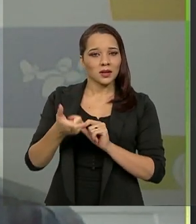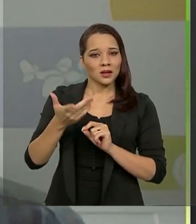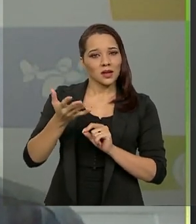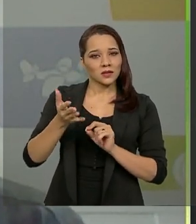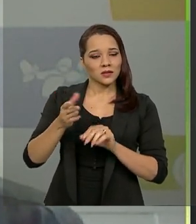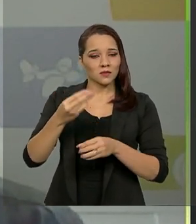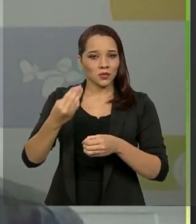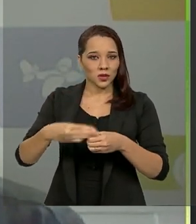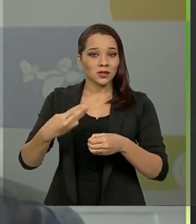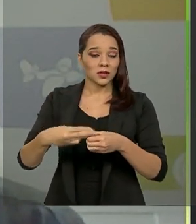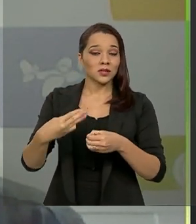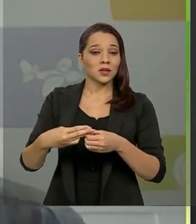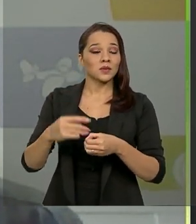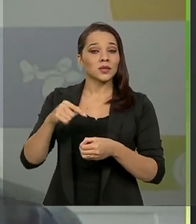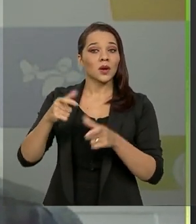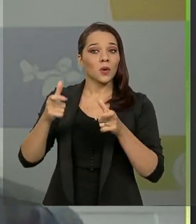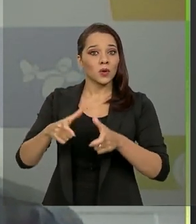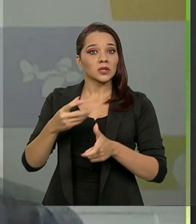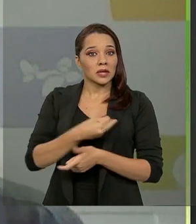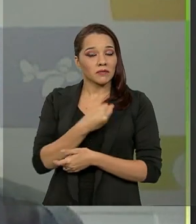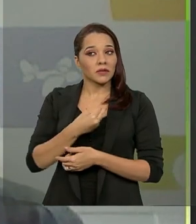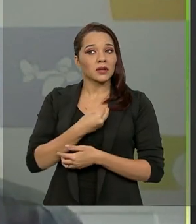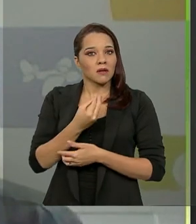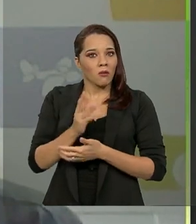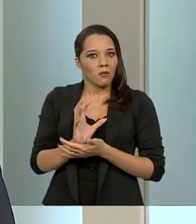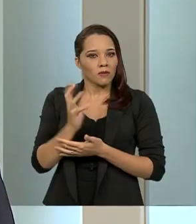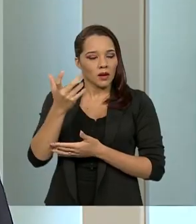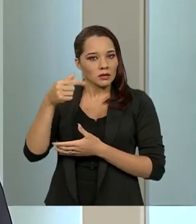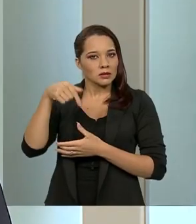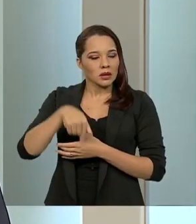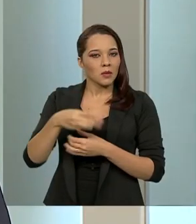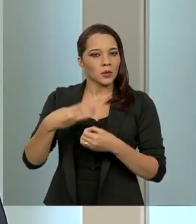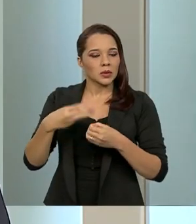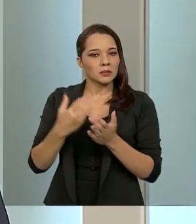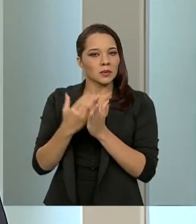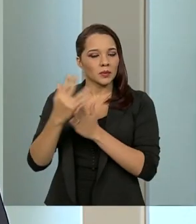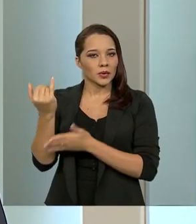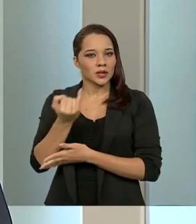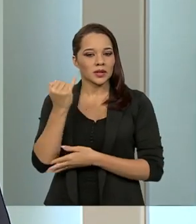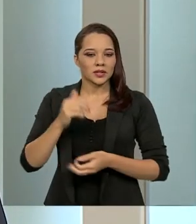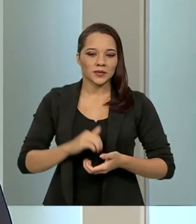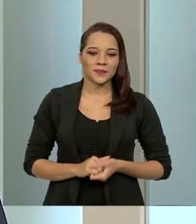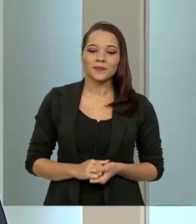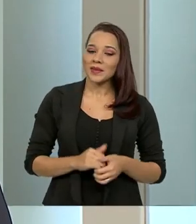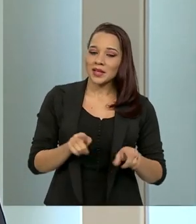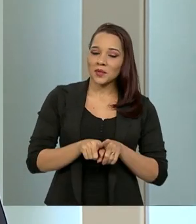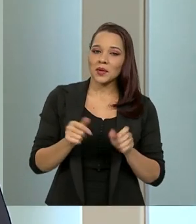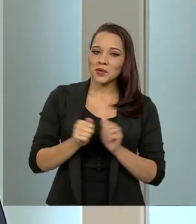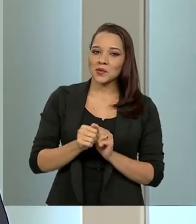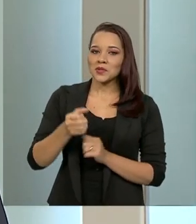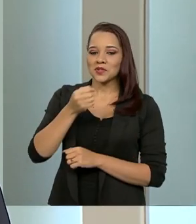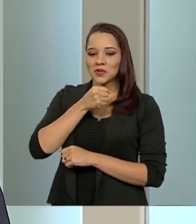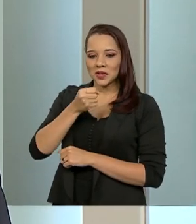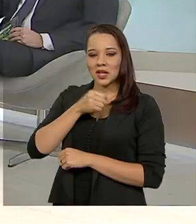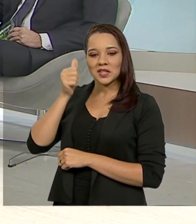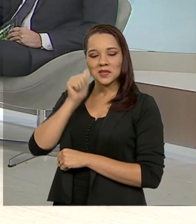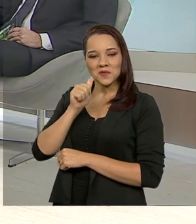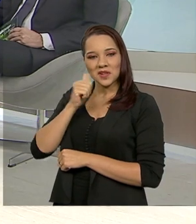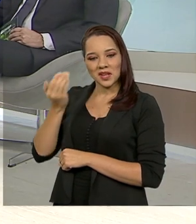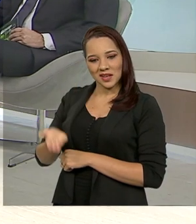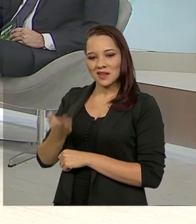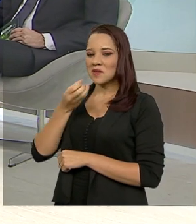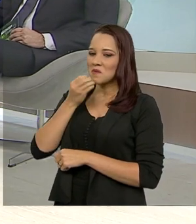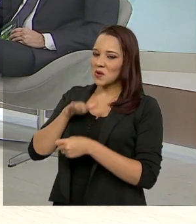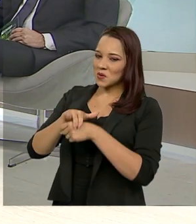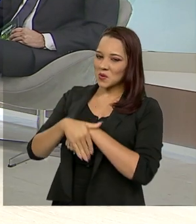dos municípios, que é onde a vida realmente acontece. E também conosco a jornalista Catiúcia Neri. Boa noite,